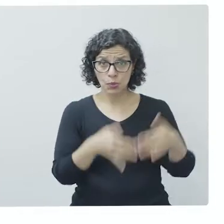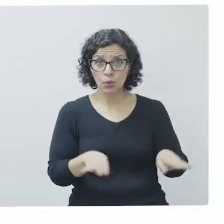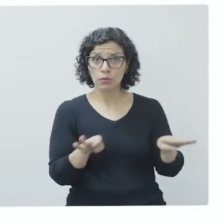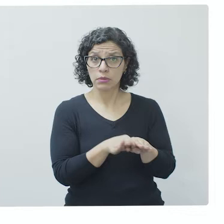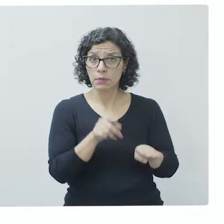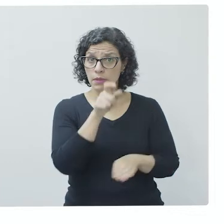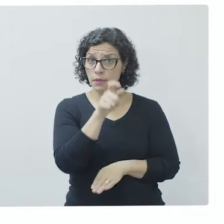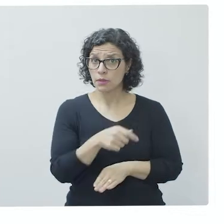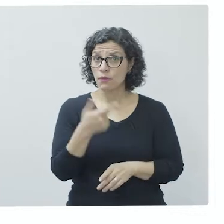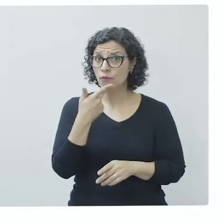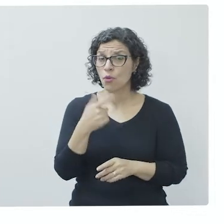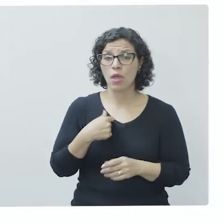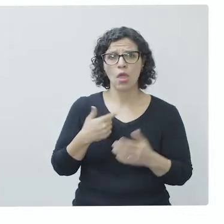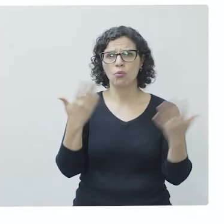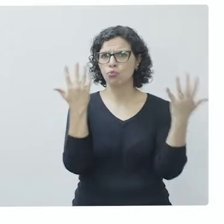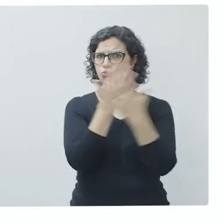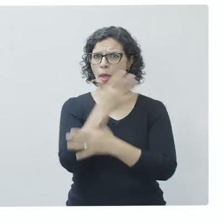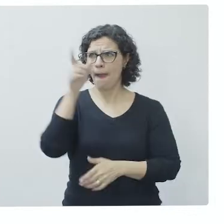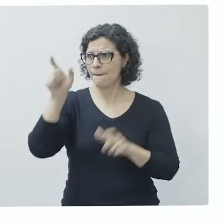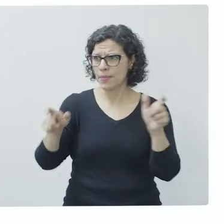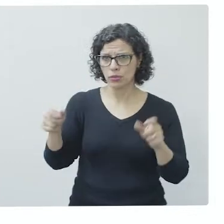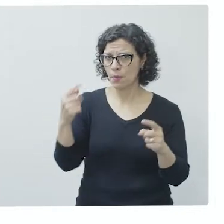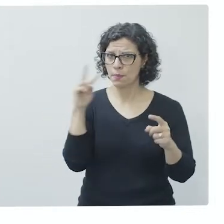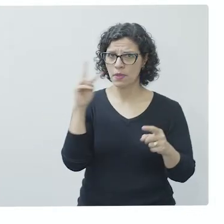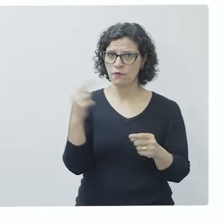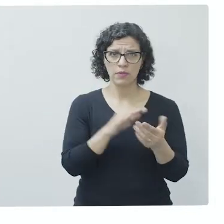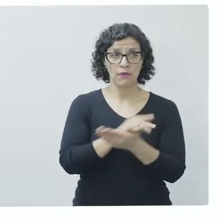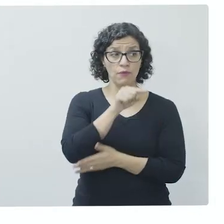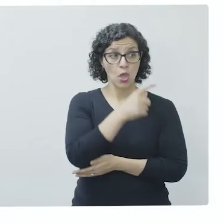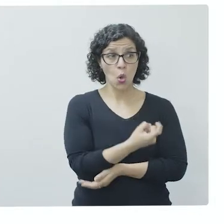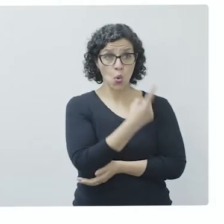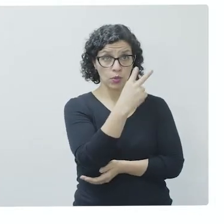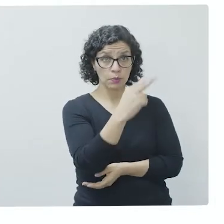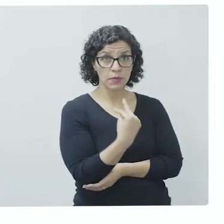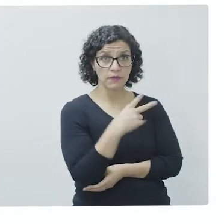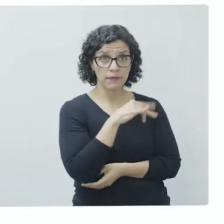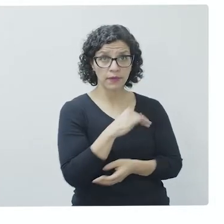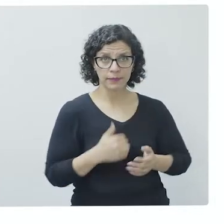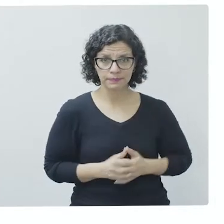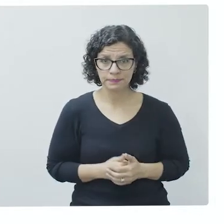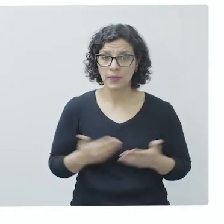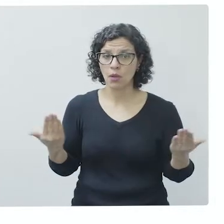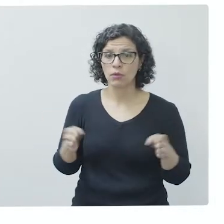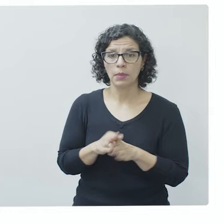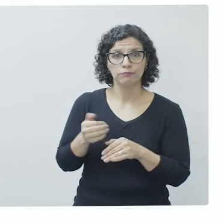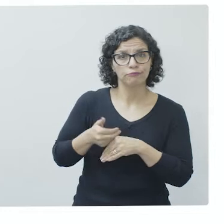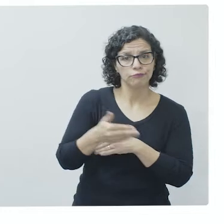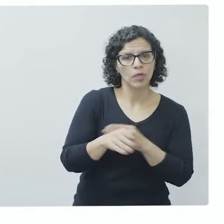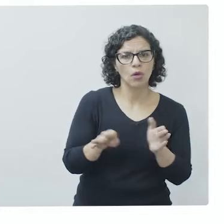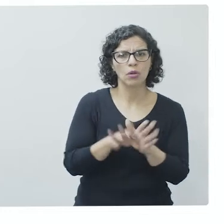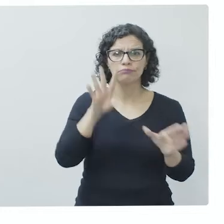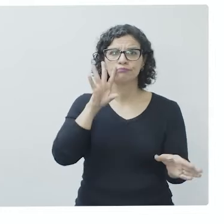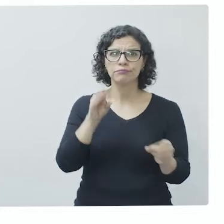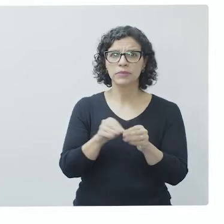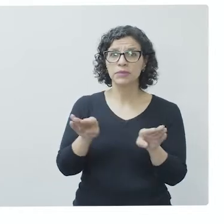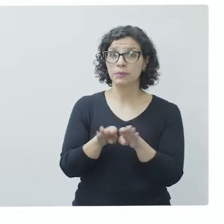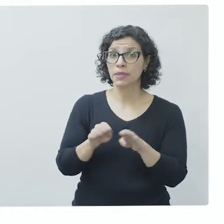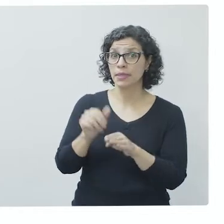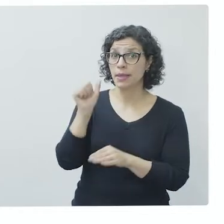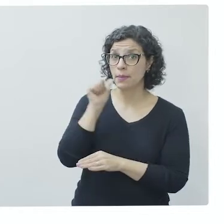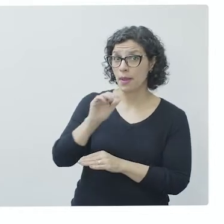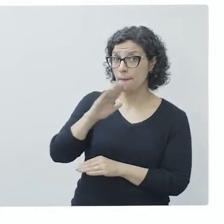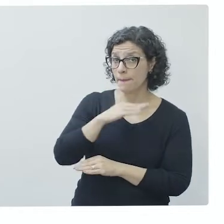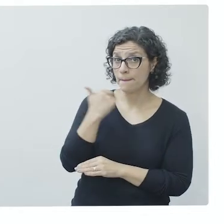esclareceu ainda que seria invisível para as outras pessoas. Daqui para frente, concluiu a